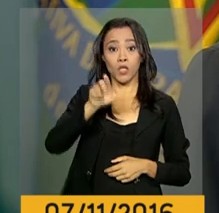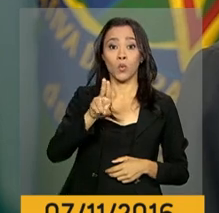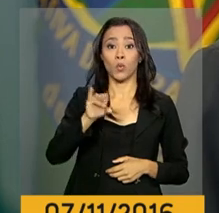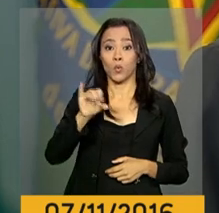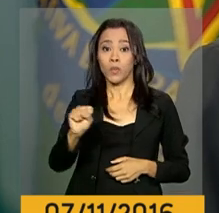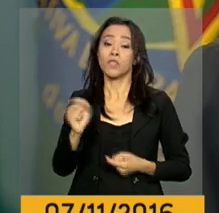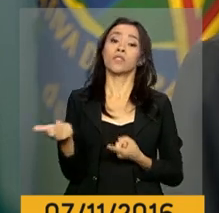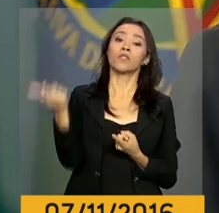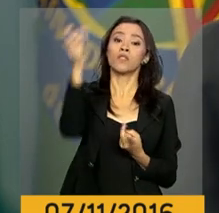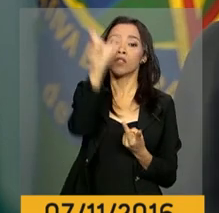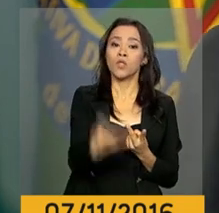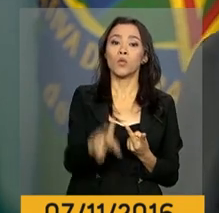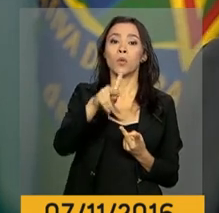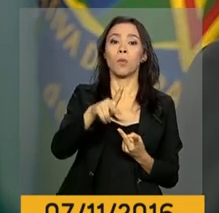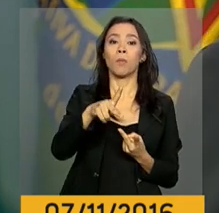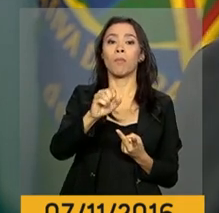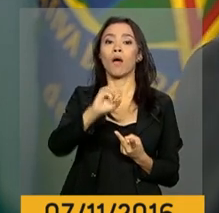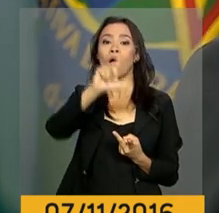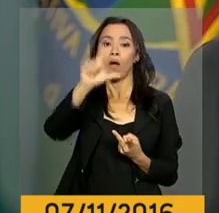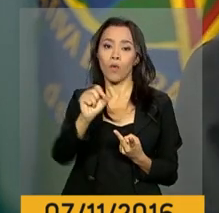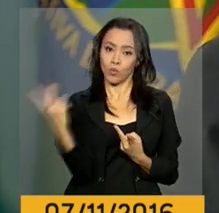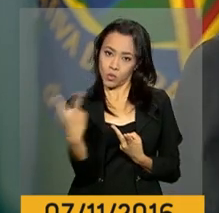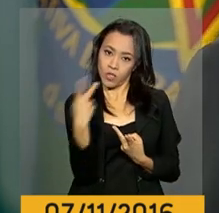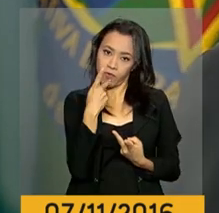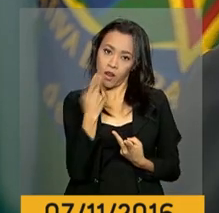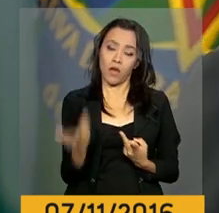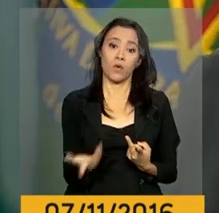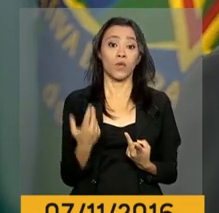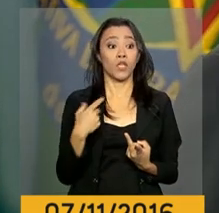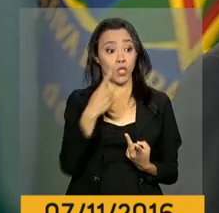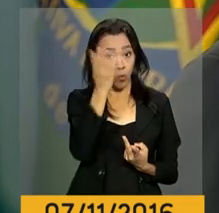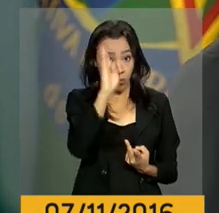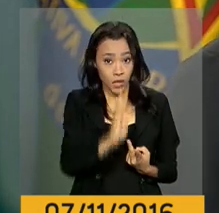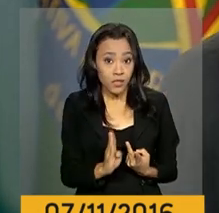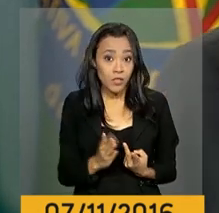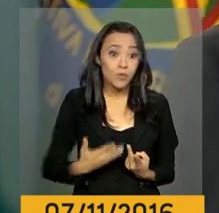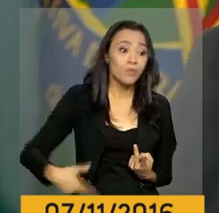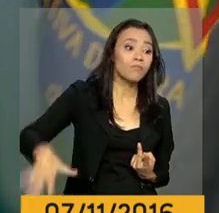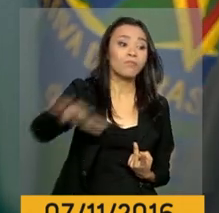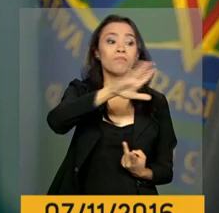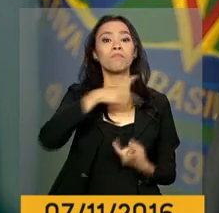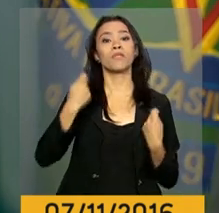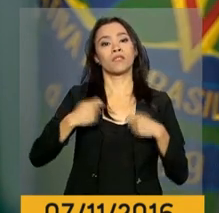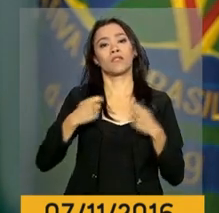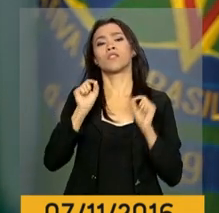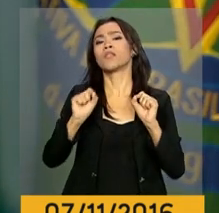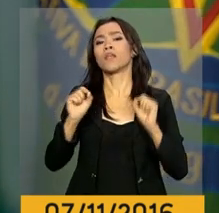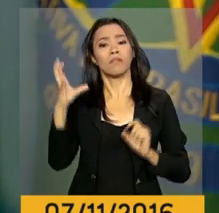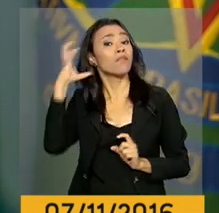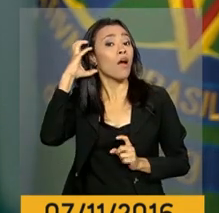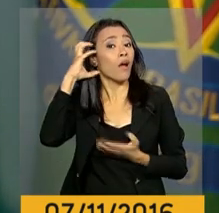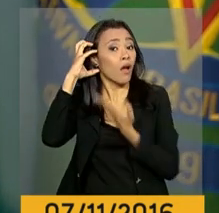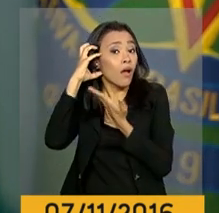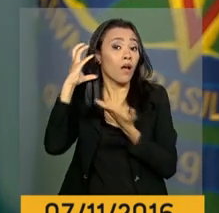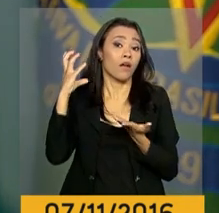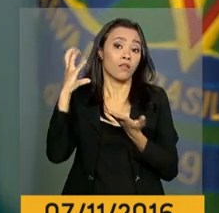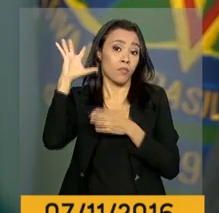Tonet disseram: olha, o Brasil precisa de todos nós. Mas eu devo dizer que